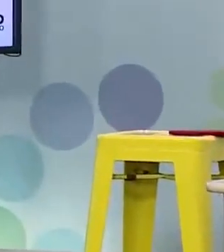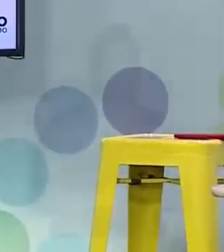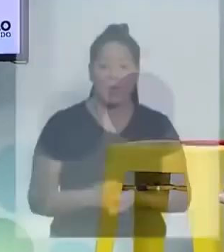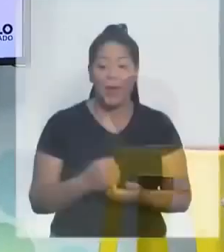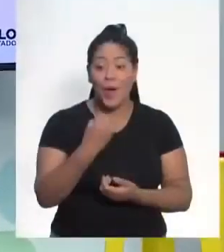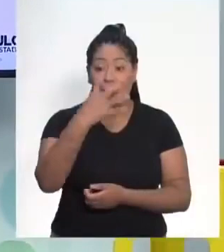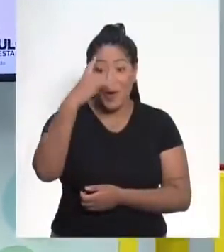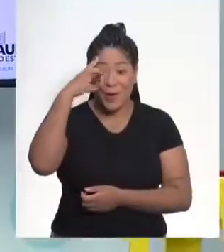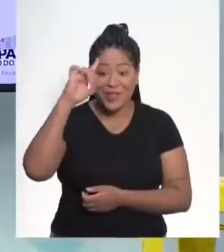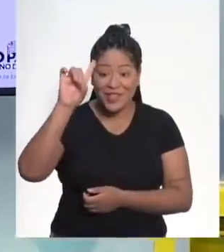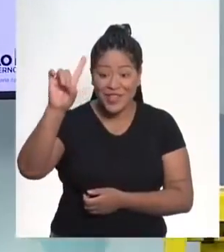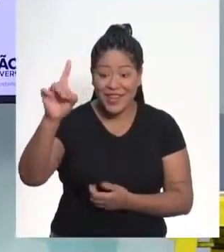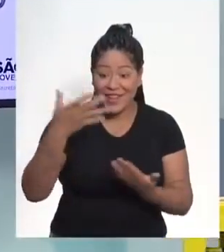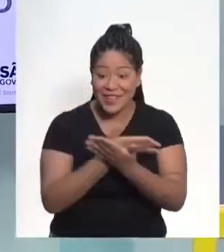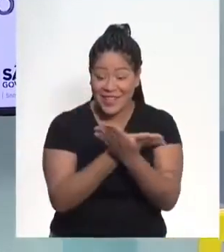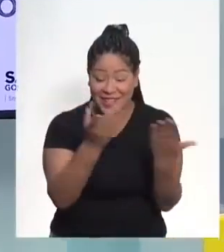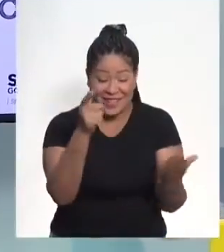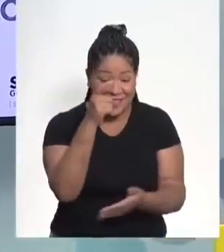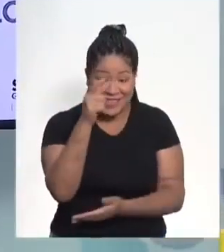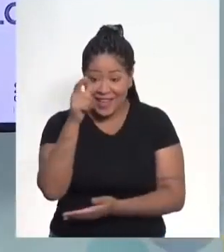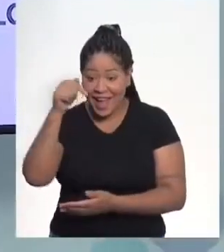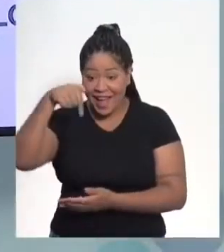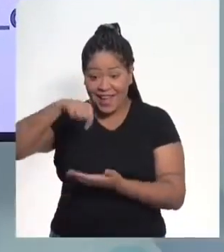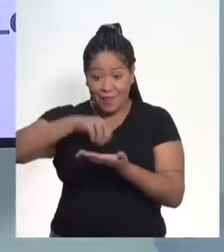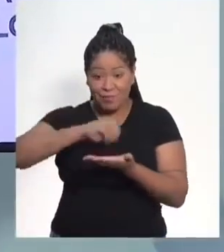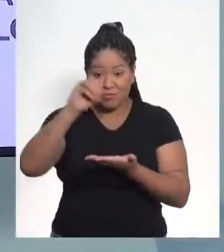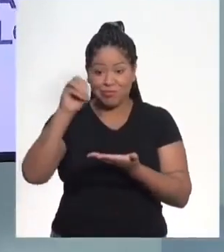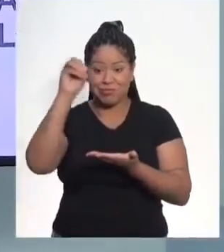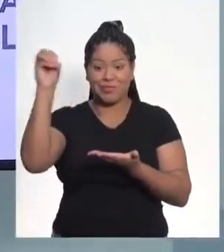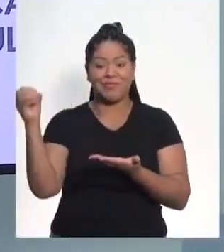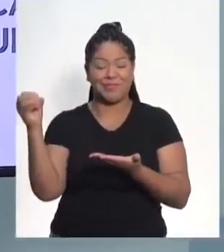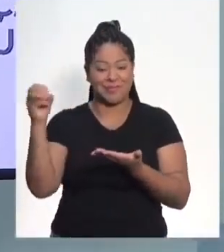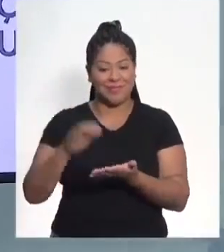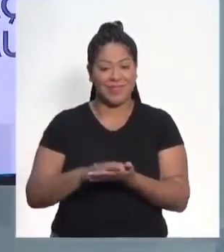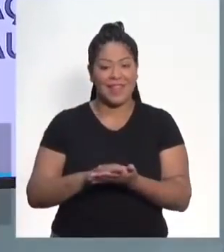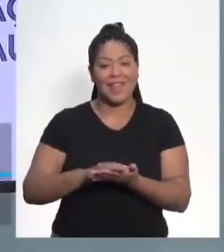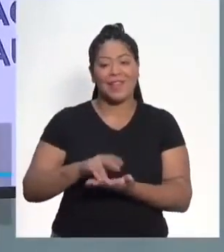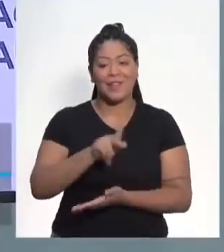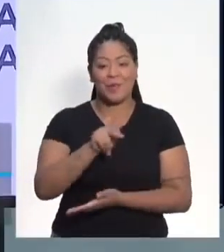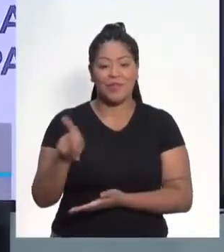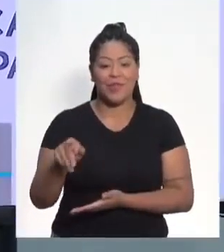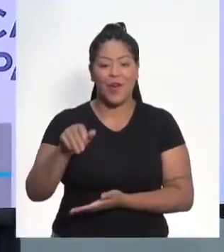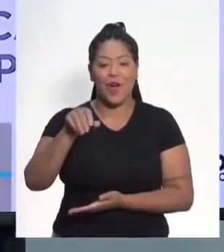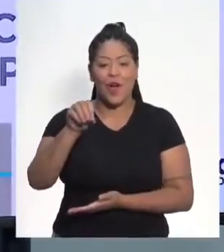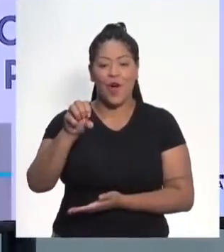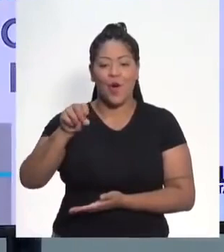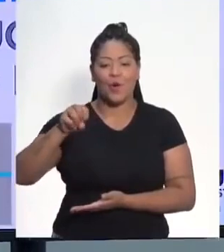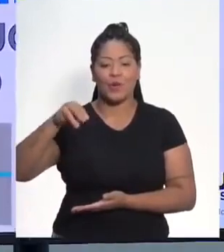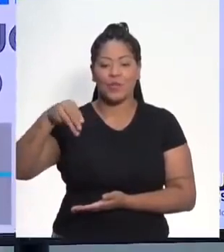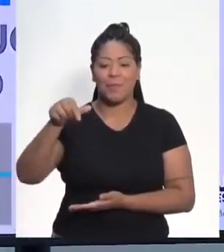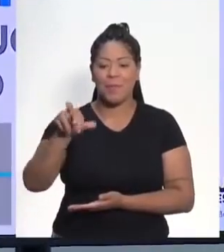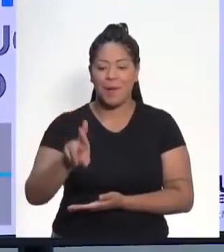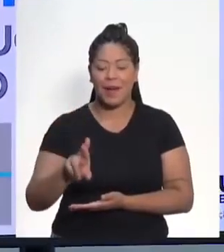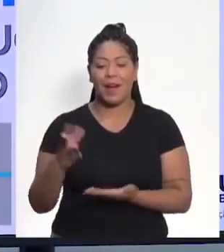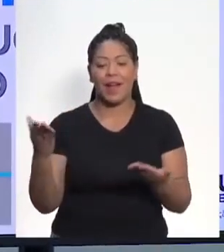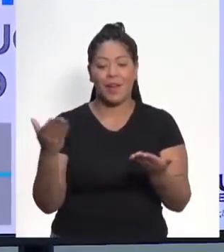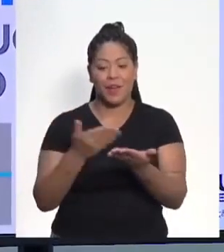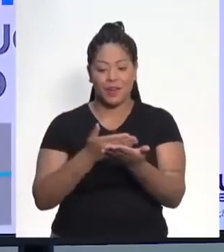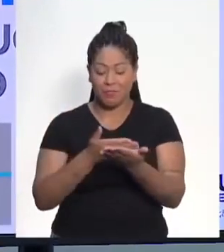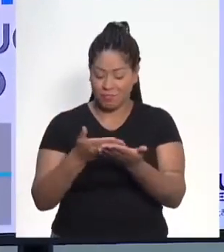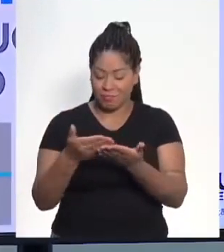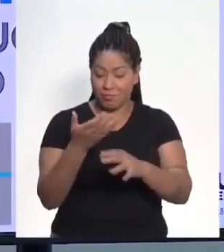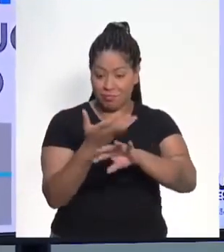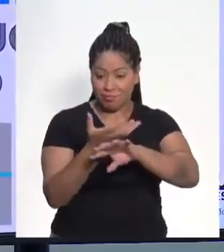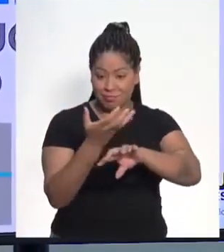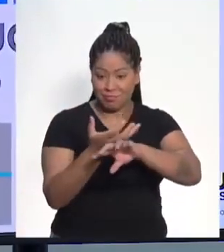Muito bom dia a todos que nos acompanham aqui pelo Centro de Mídias e Educação de São Paulo. Eu sou o professor Osmar, vou conduzir mais uma aula de matemática aqui para o 6º ano do